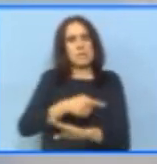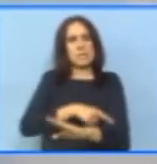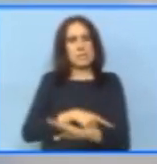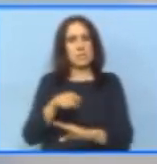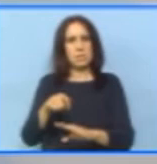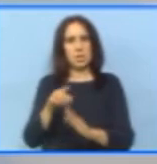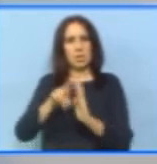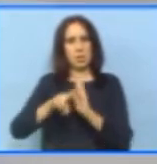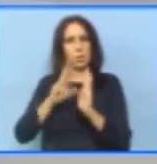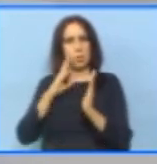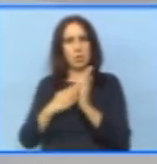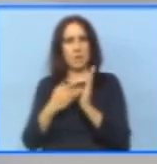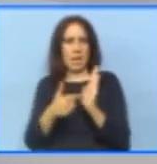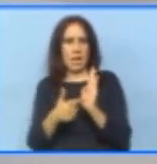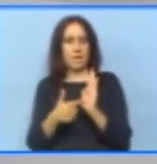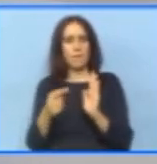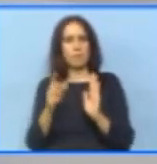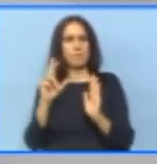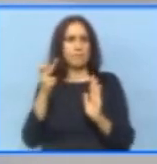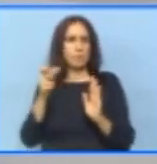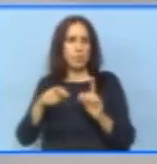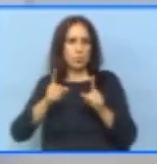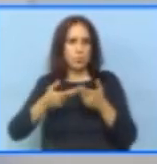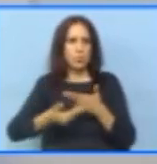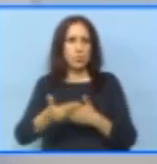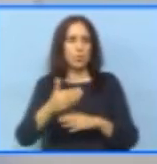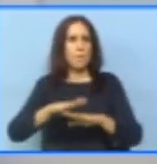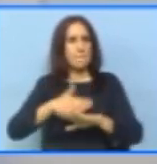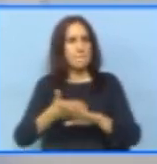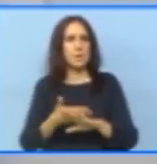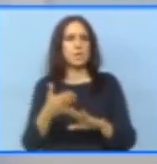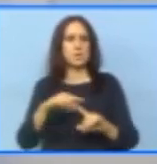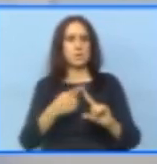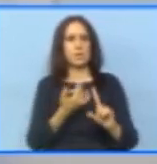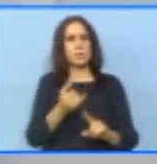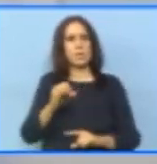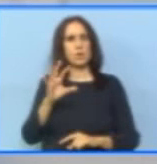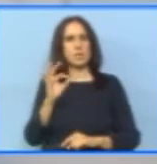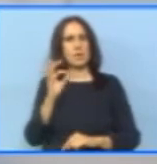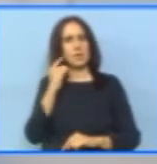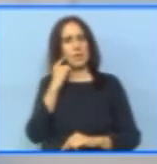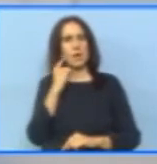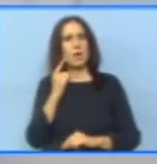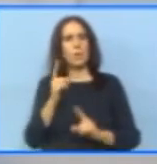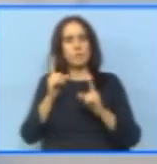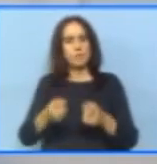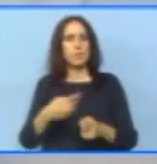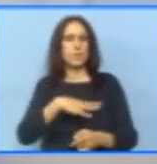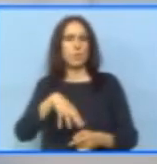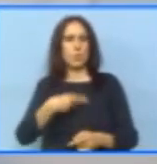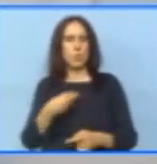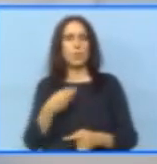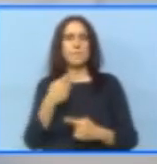foi um fenómeno que começou, ou que está mais acentuado desde 2014, quando entrou em cena no mundo